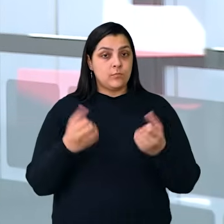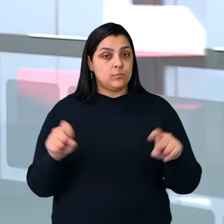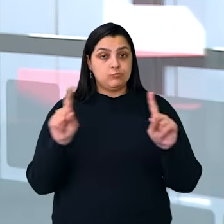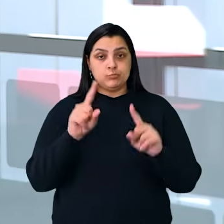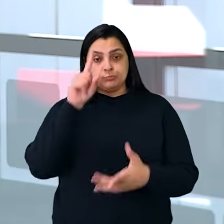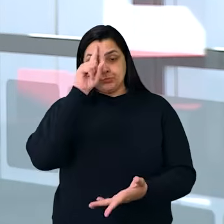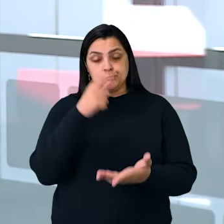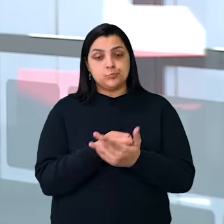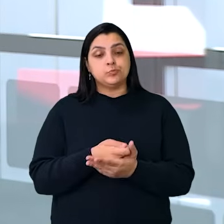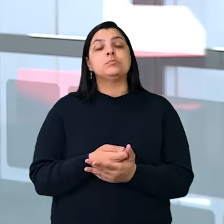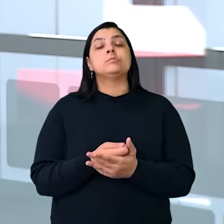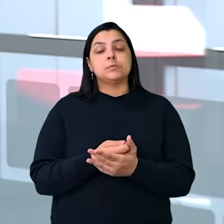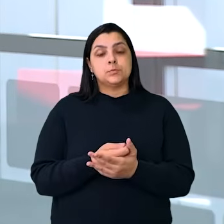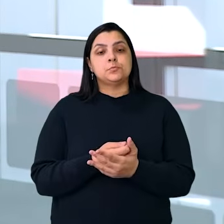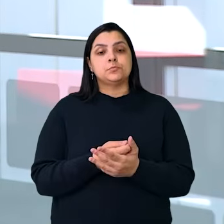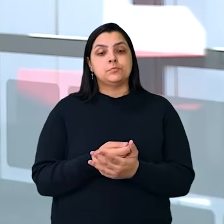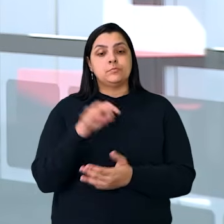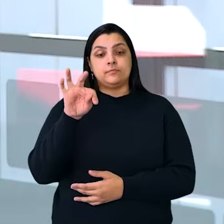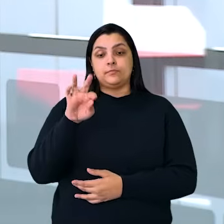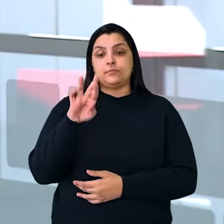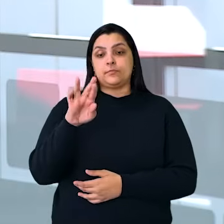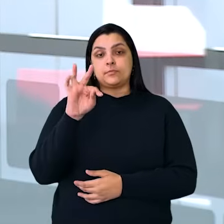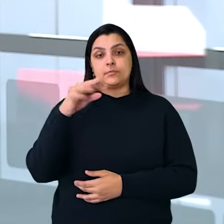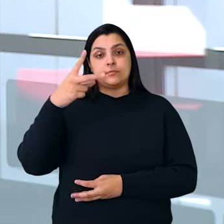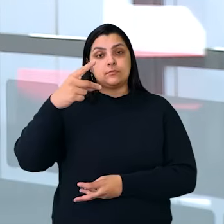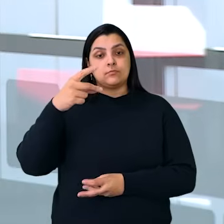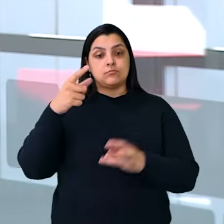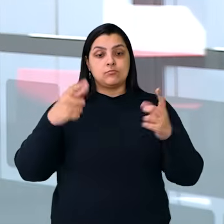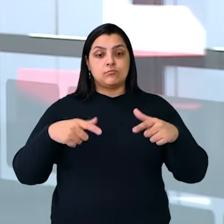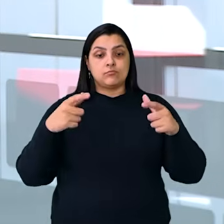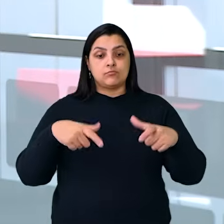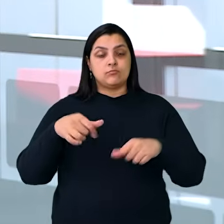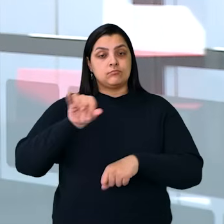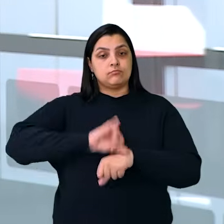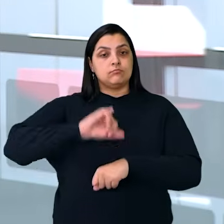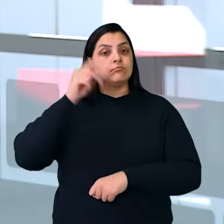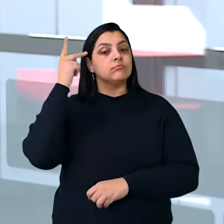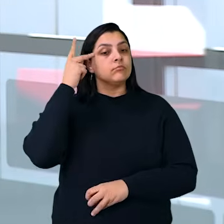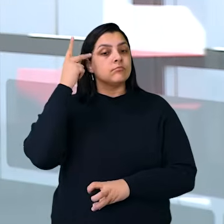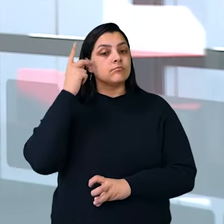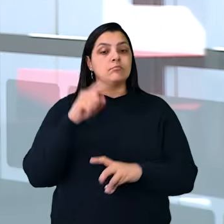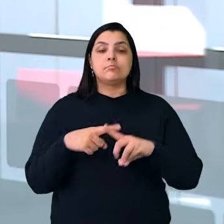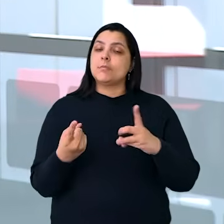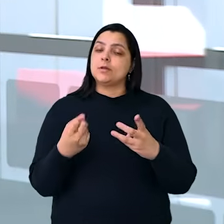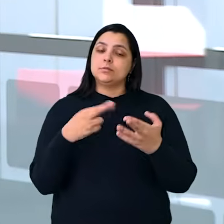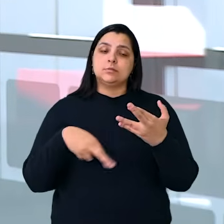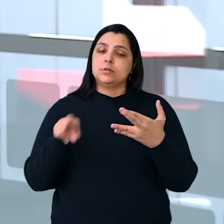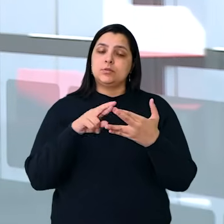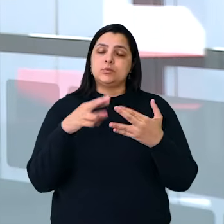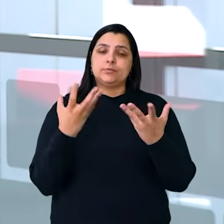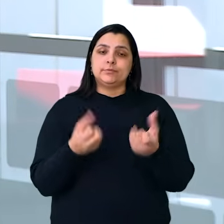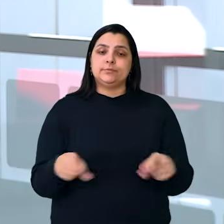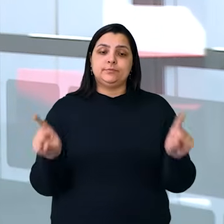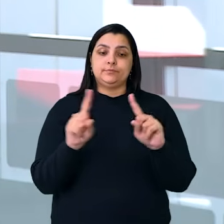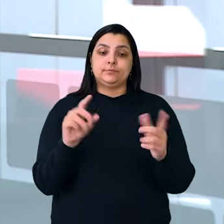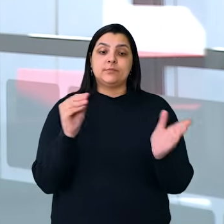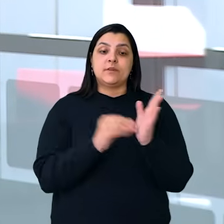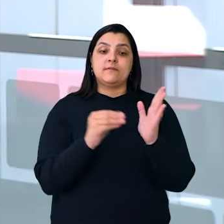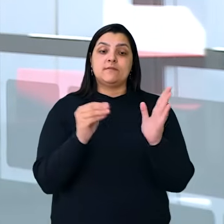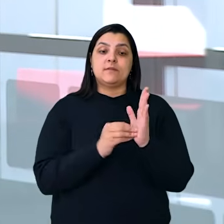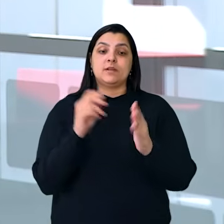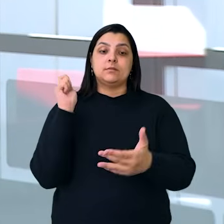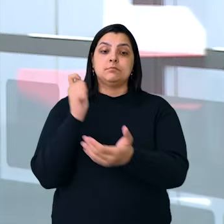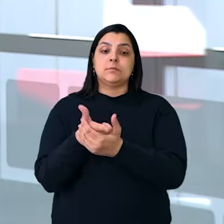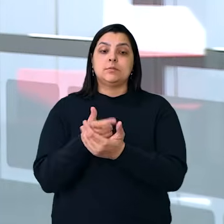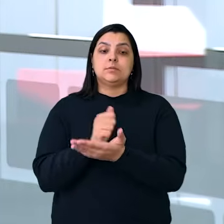decisão, ele procurou o Tribunal Regional do Trabalho da 2ª Região, na capital paulista, mas o recurso foi rejeitado por falta